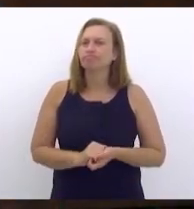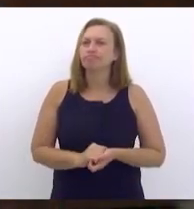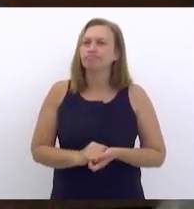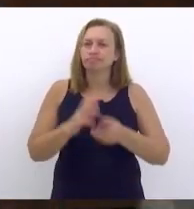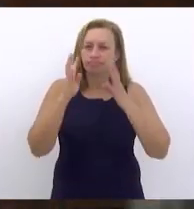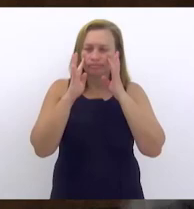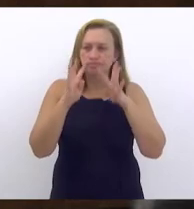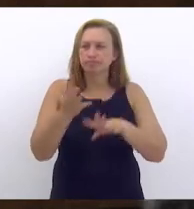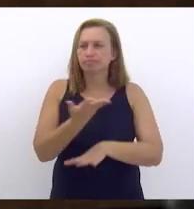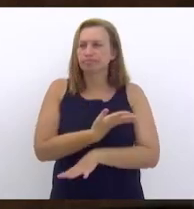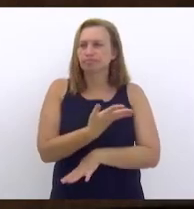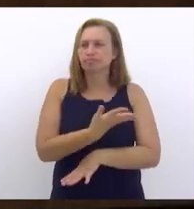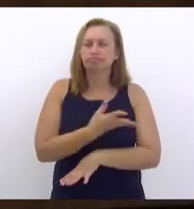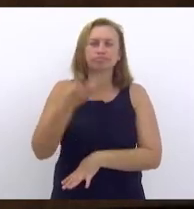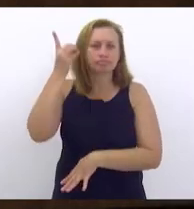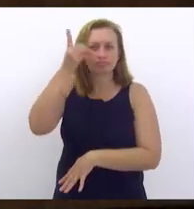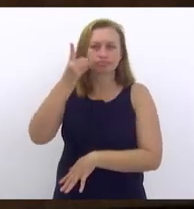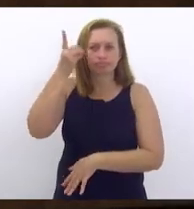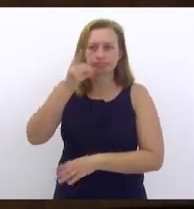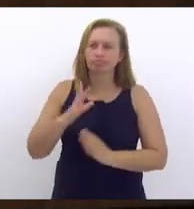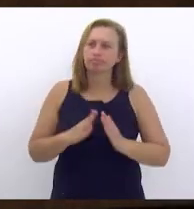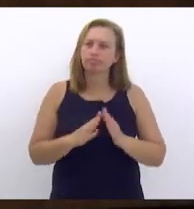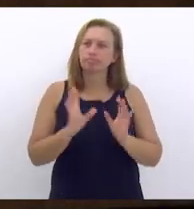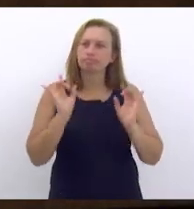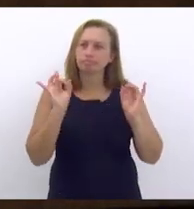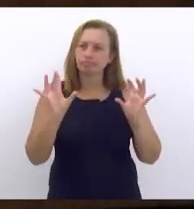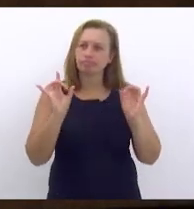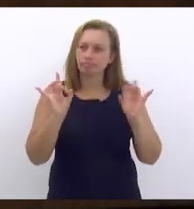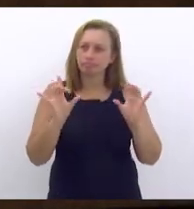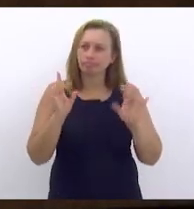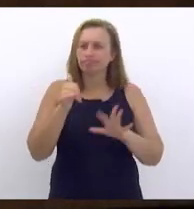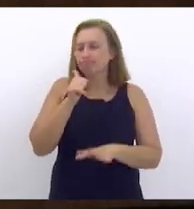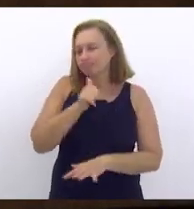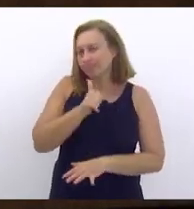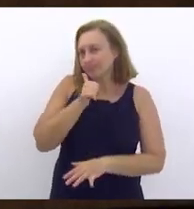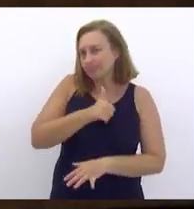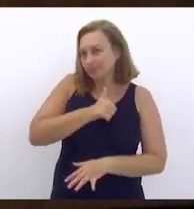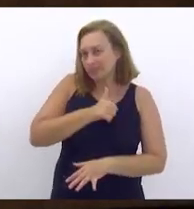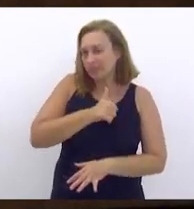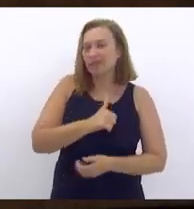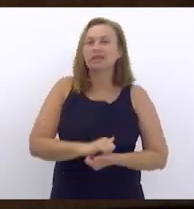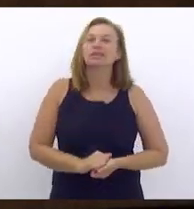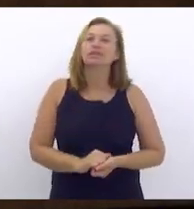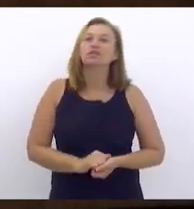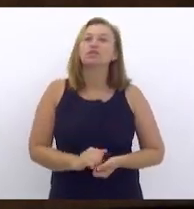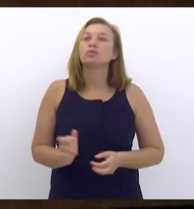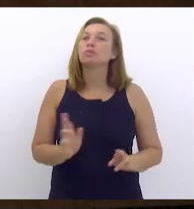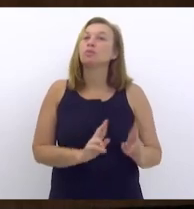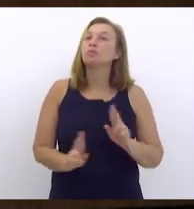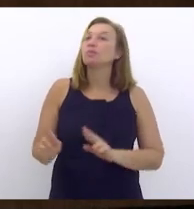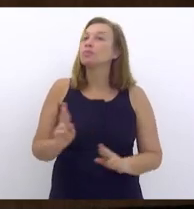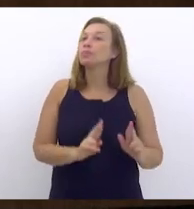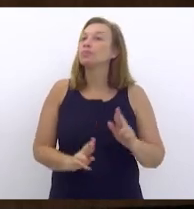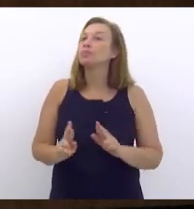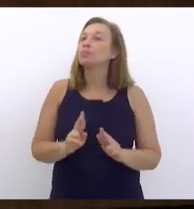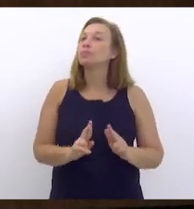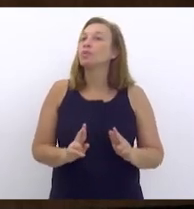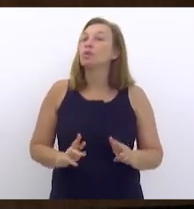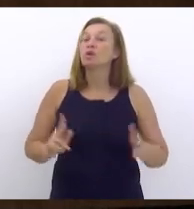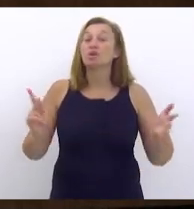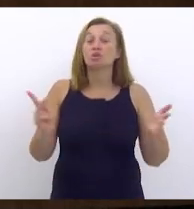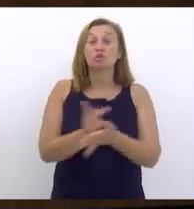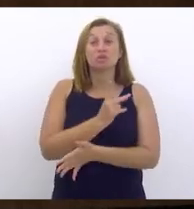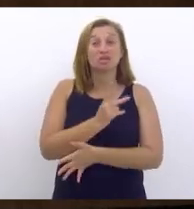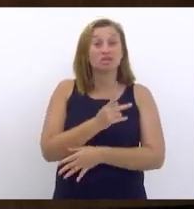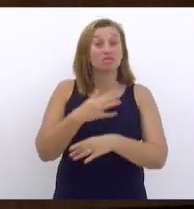atenção dos meus colegas deputados dessa casa, em especial as meninas, com relação a um episódio que aconteceu